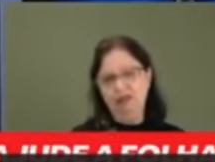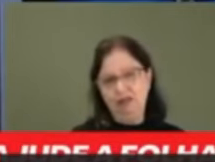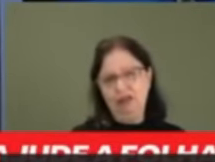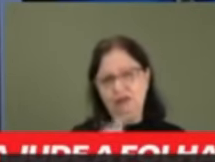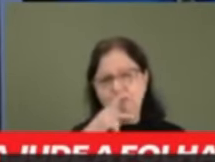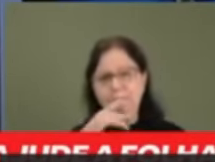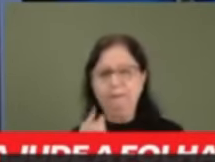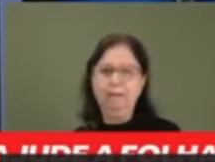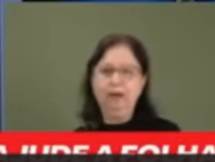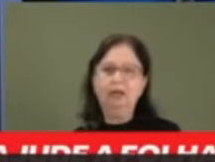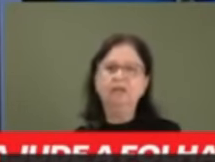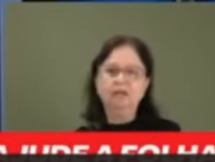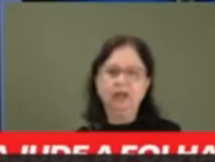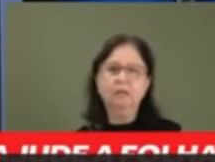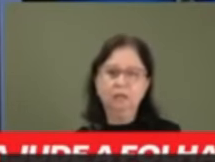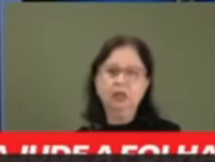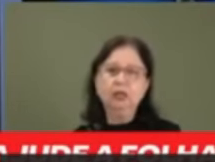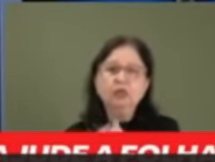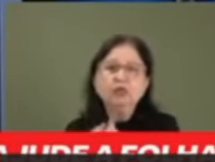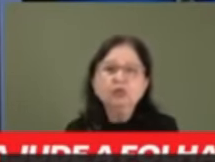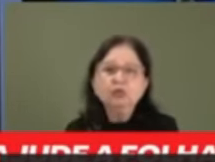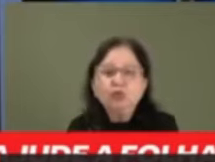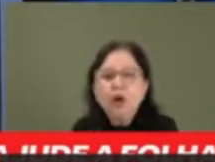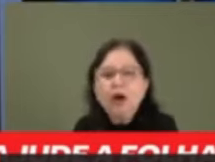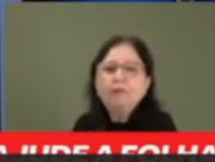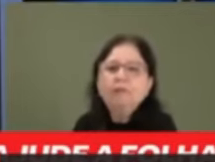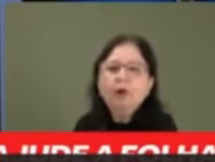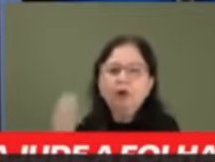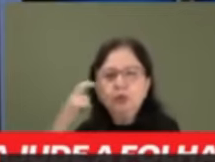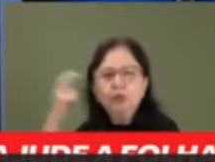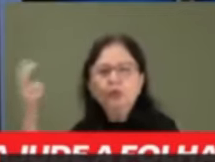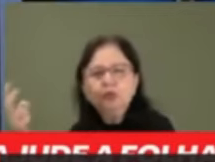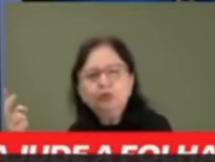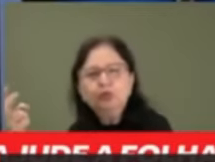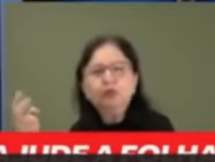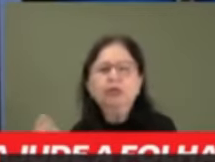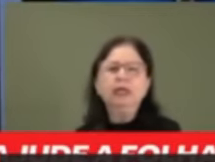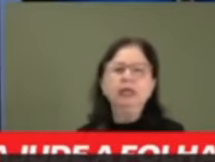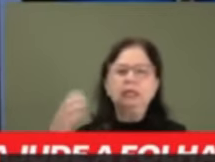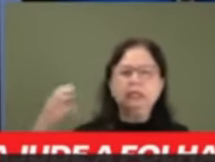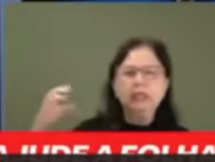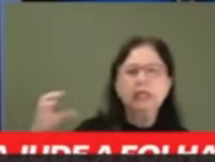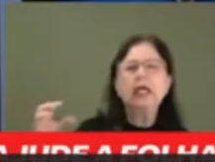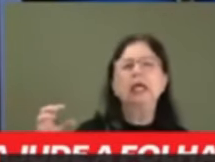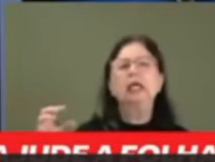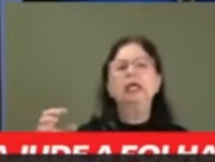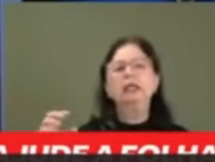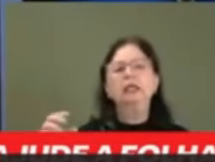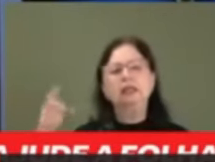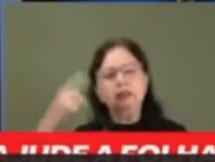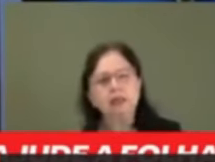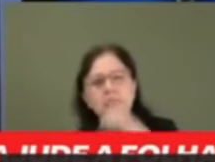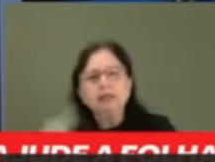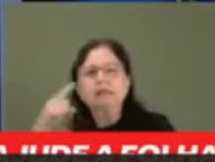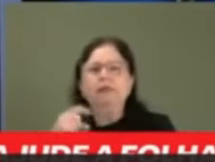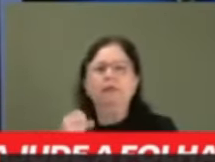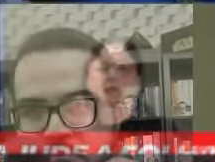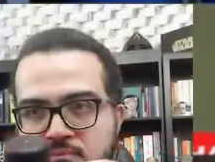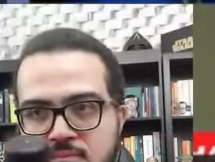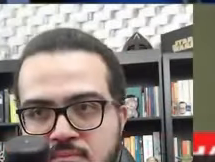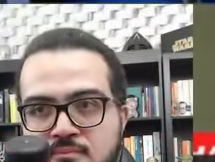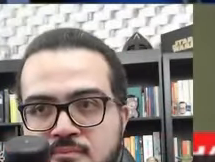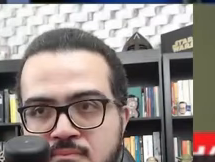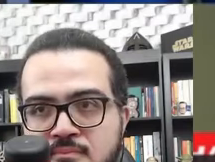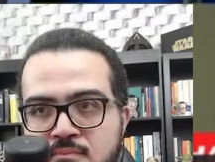Mas eu também tô aqui pela cultura eu também tô aqui pela Ciência Tecnologia e inovação pela geração de emprego renda e empreendedorismo pelas